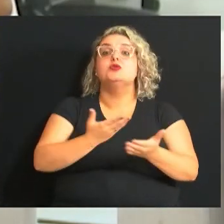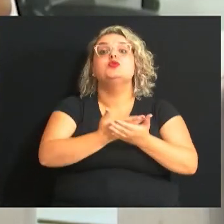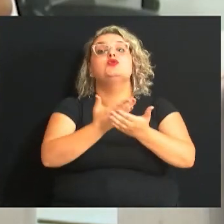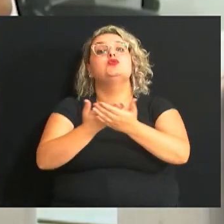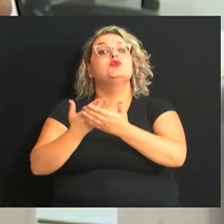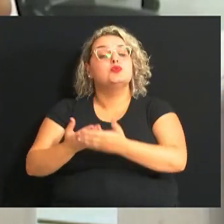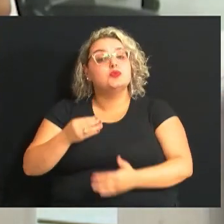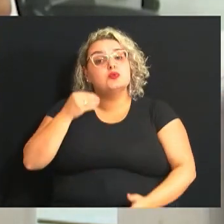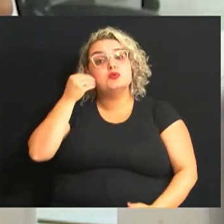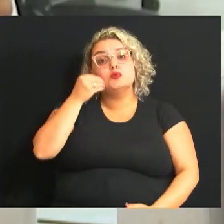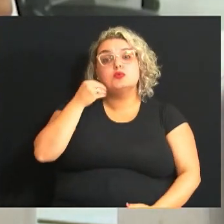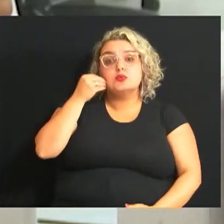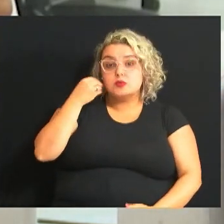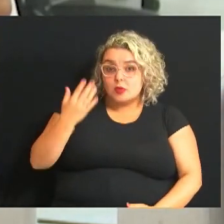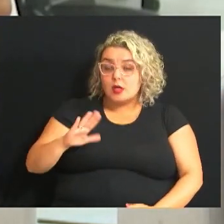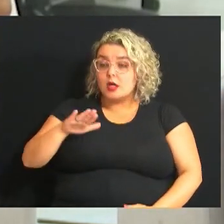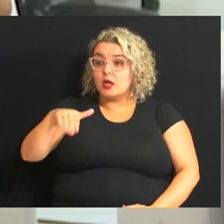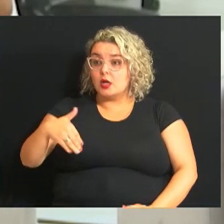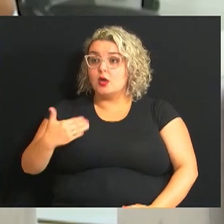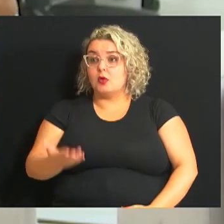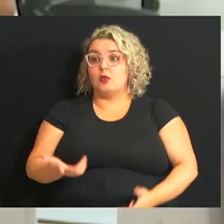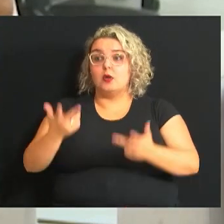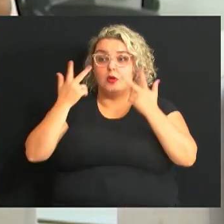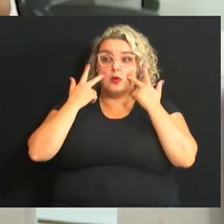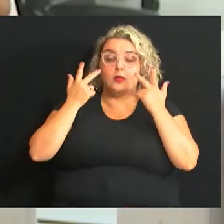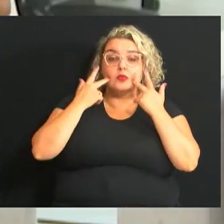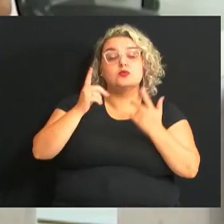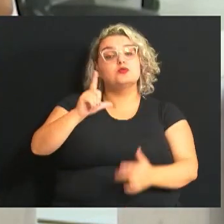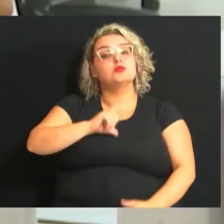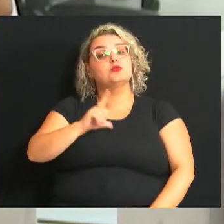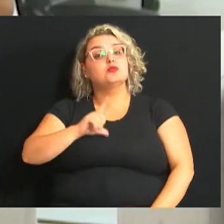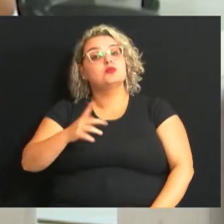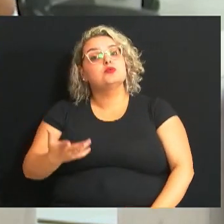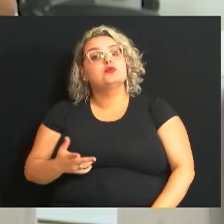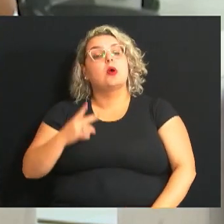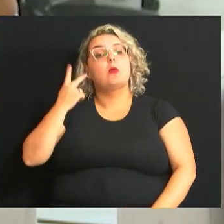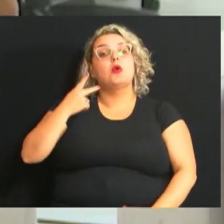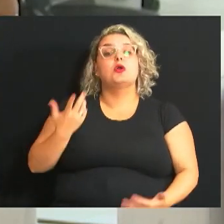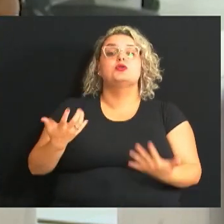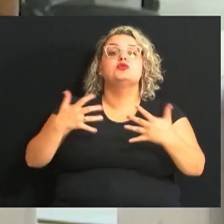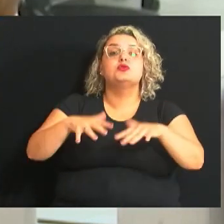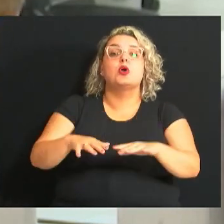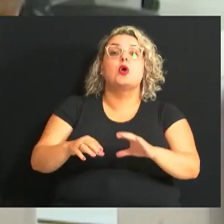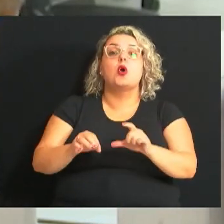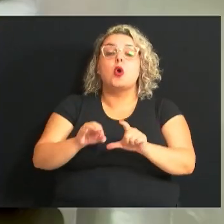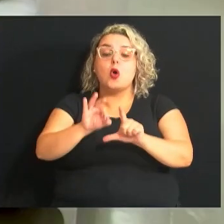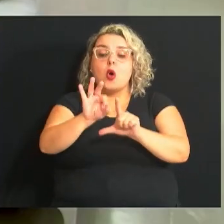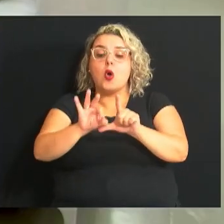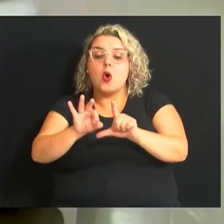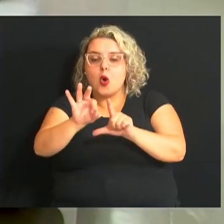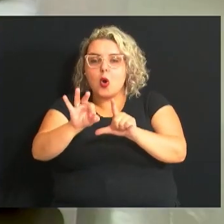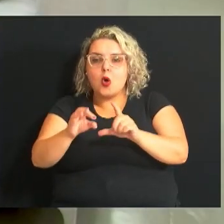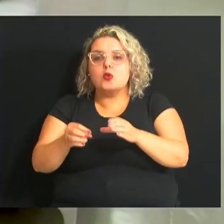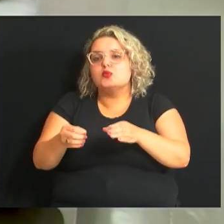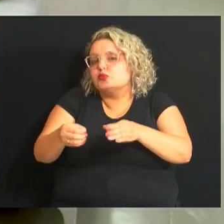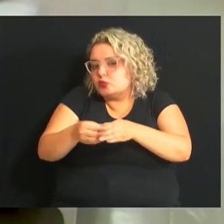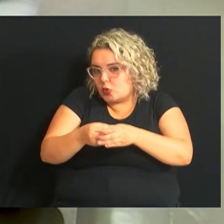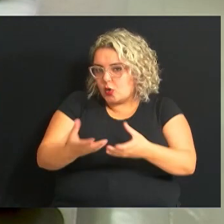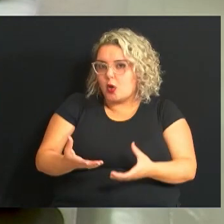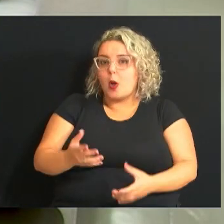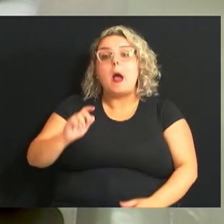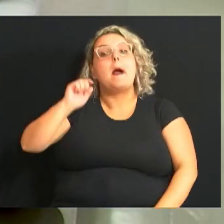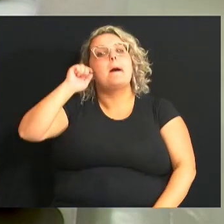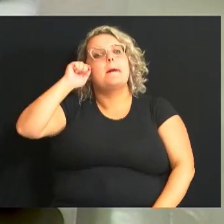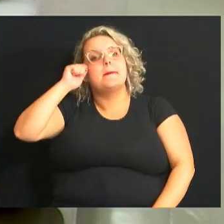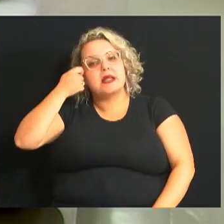experiências. E quando geralmente se tem, né, nas políticas de inclusão, cotas para pretos, pardos e indígenas, nós percebemos que os